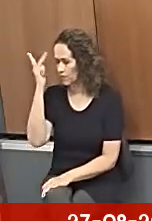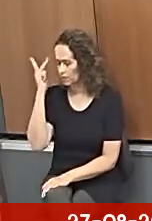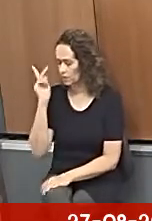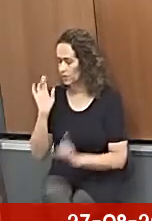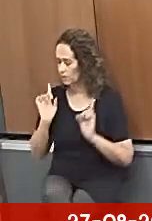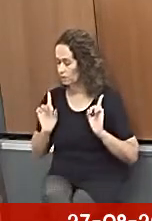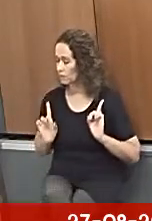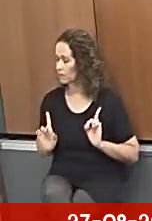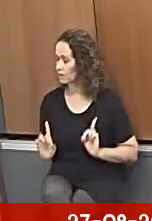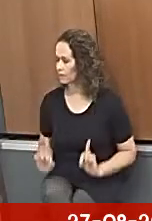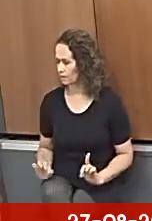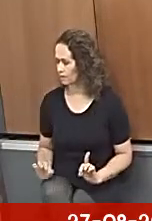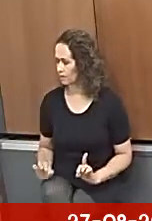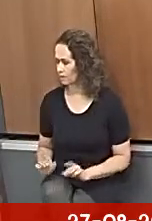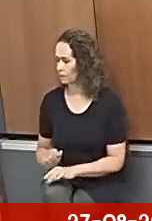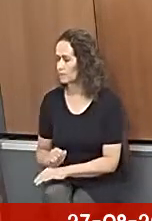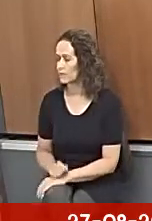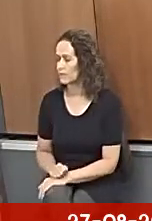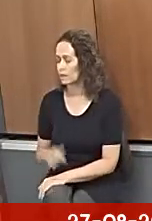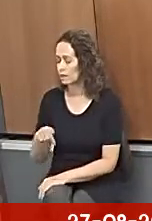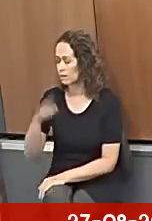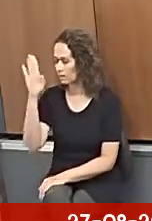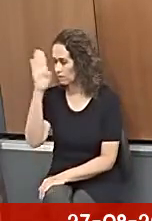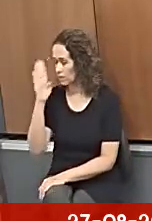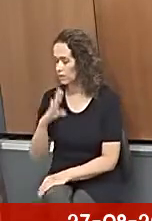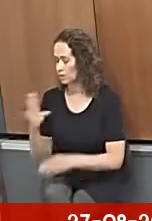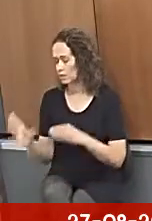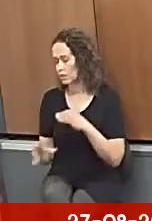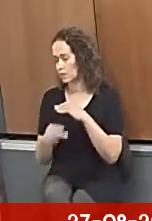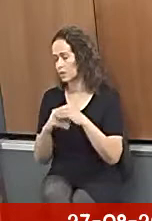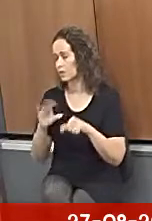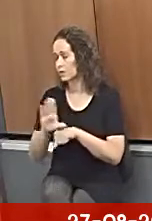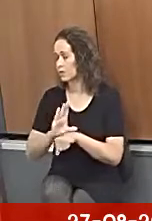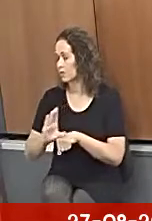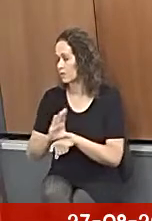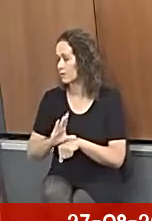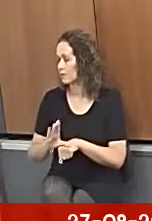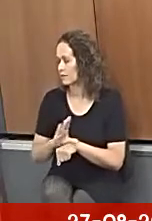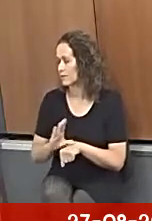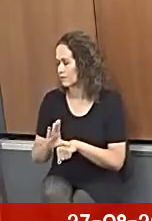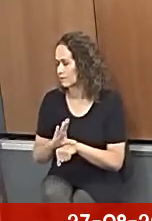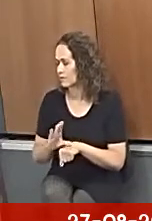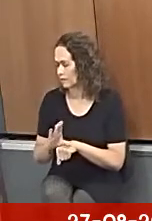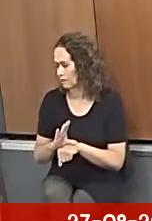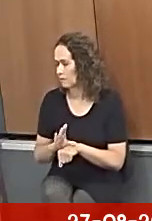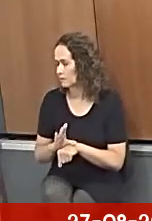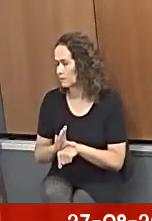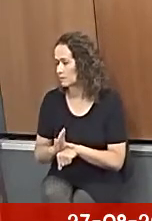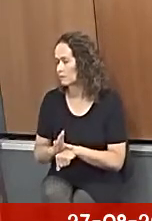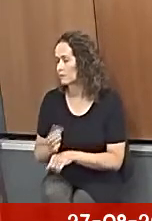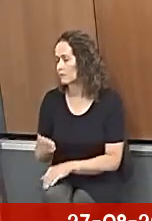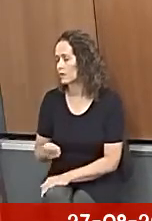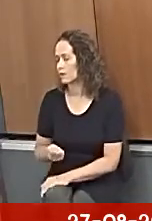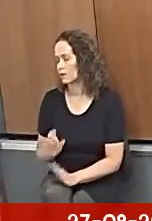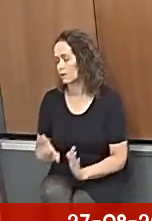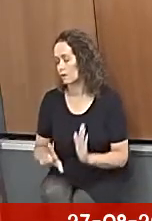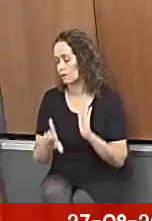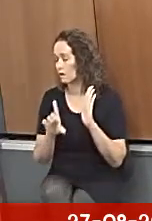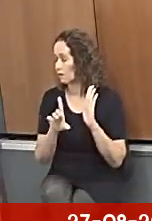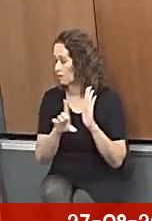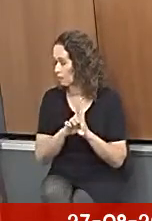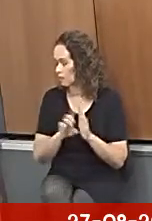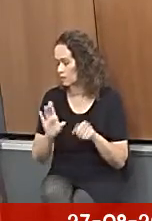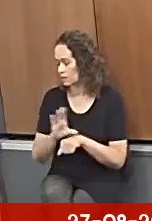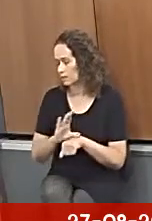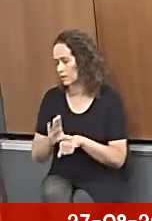foi recepcionada no brasil com status de emenda constitucional então vale como norma constitucional que sobrepõe a qualquer